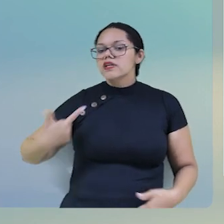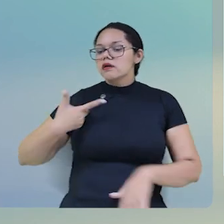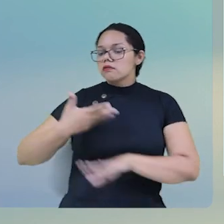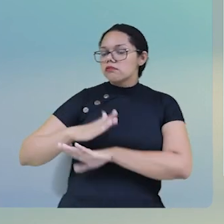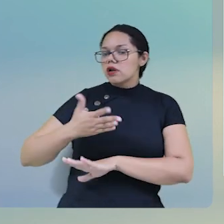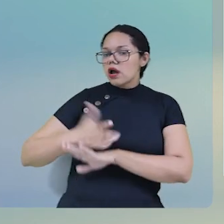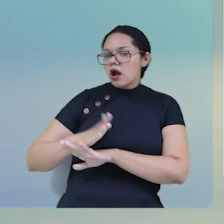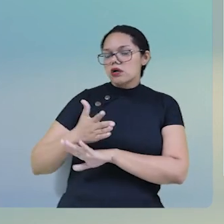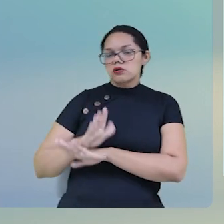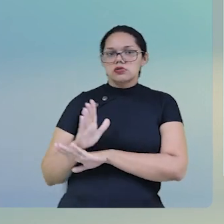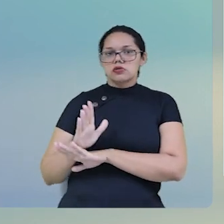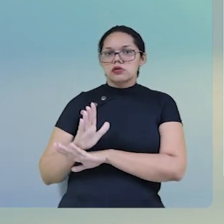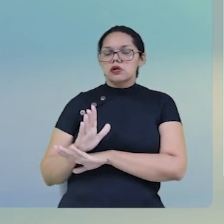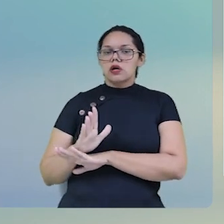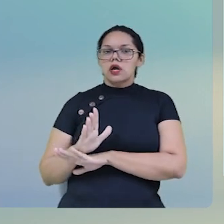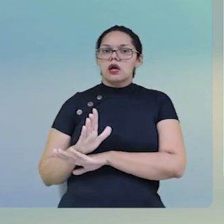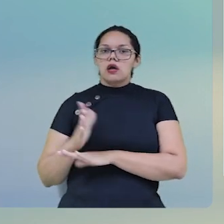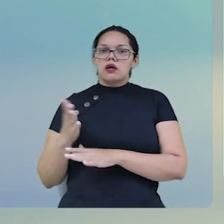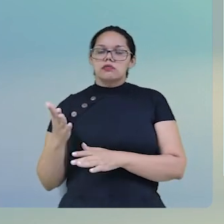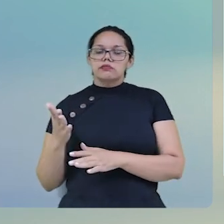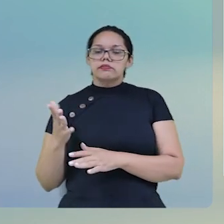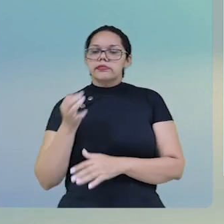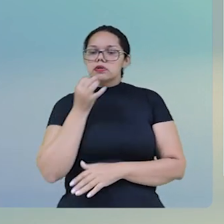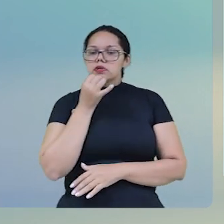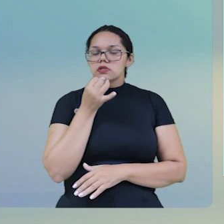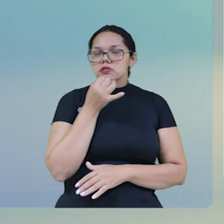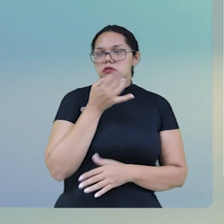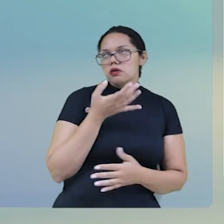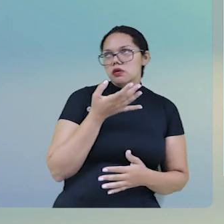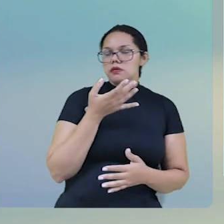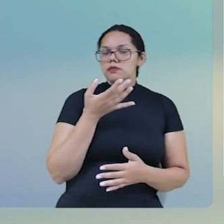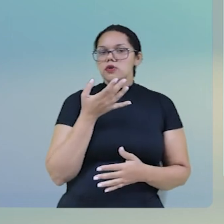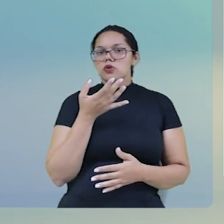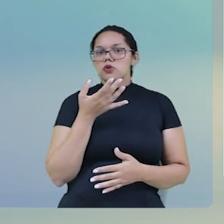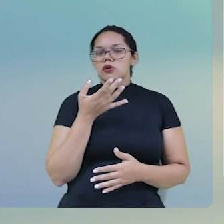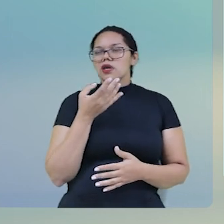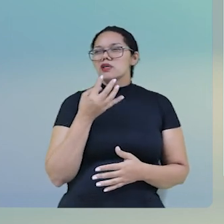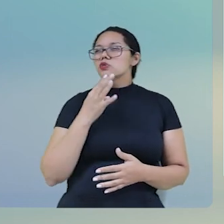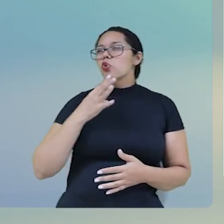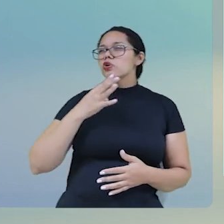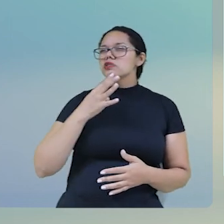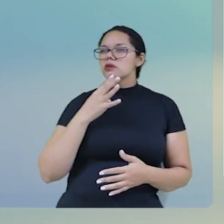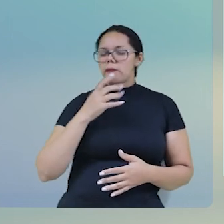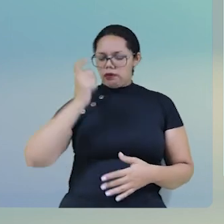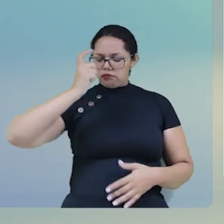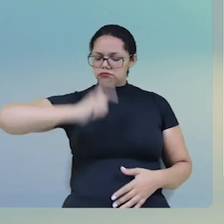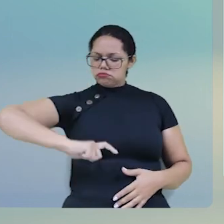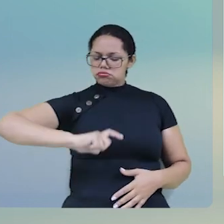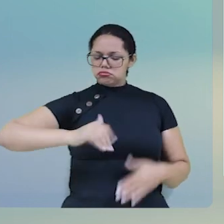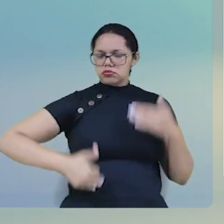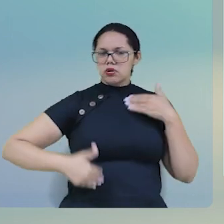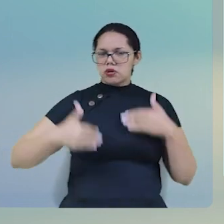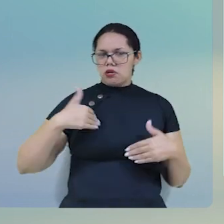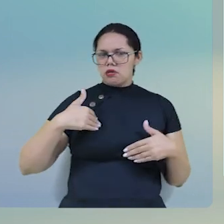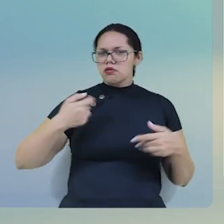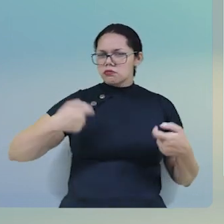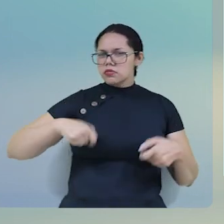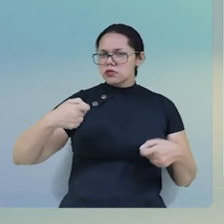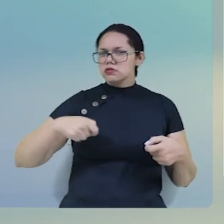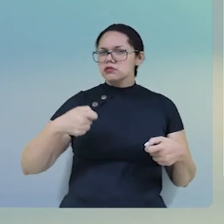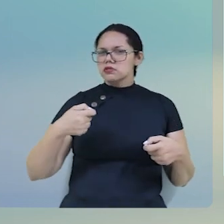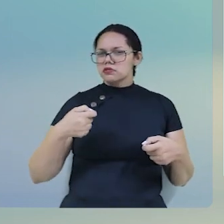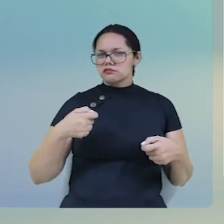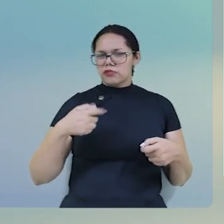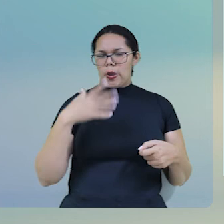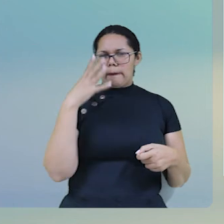práticas corporais como meios para... Esse conhecimento do corpo é necessário para que a gente atinja padrões